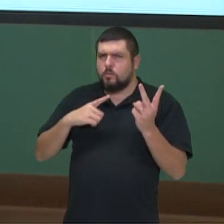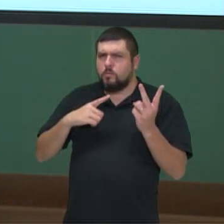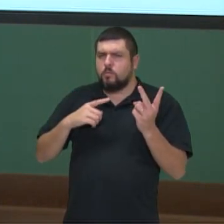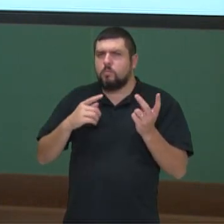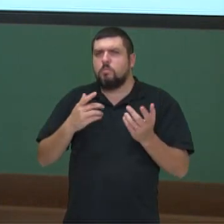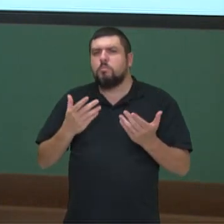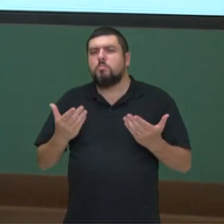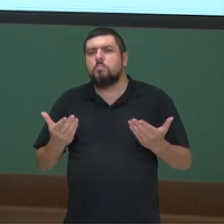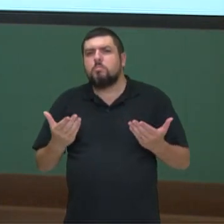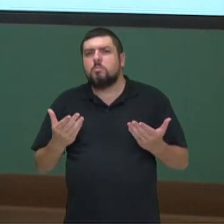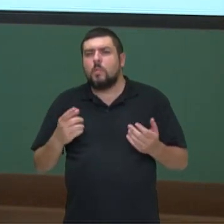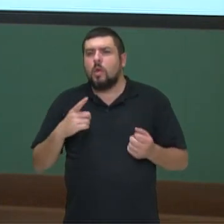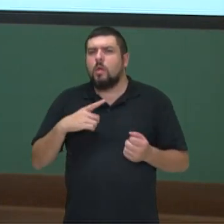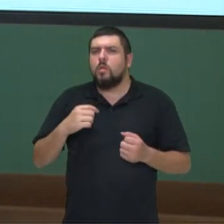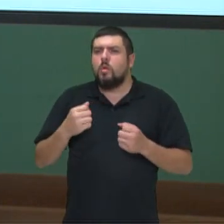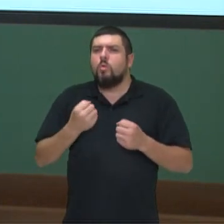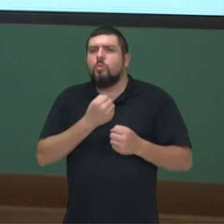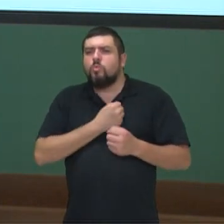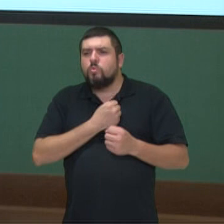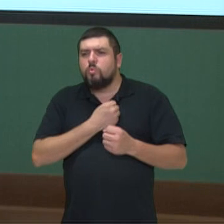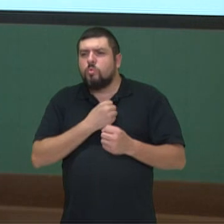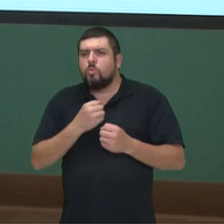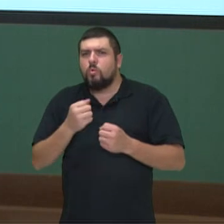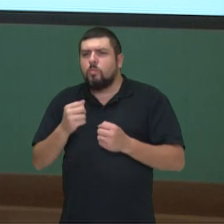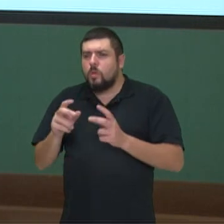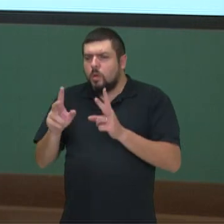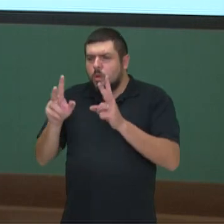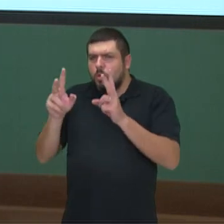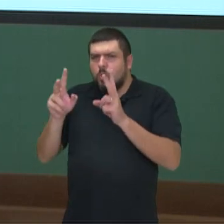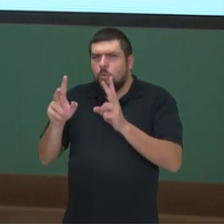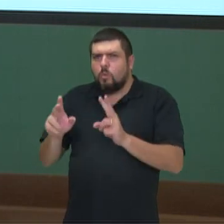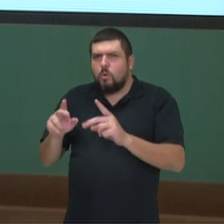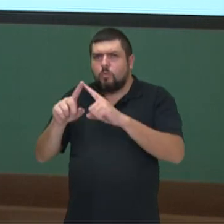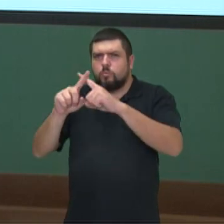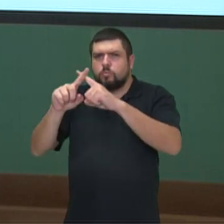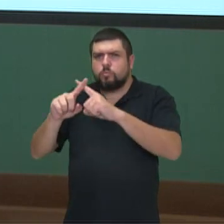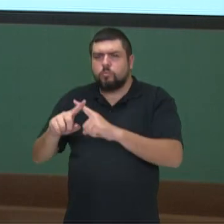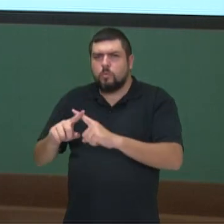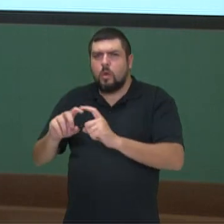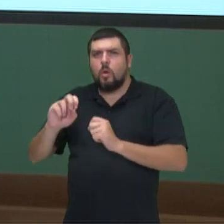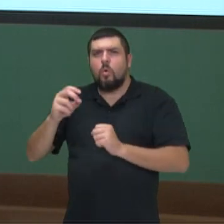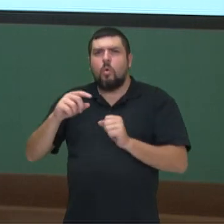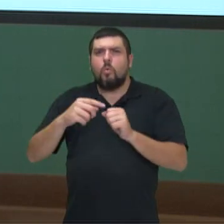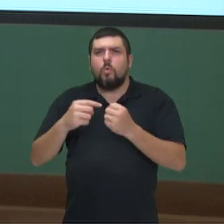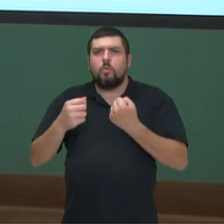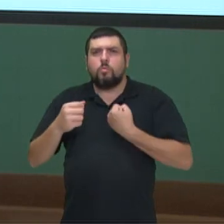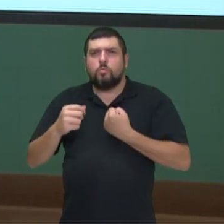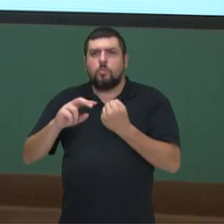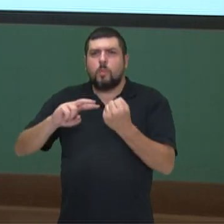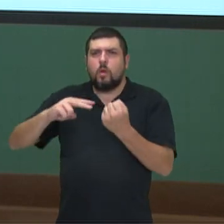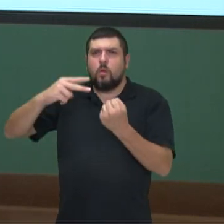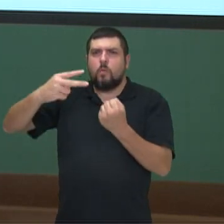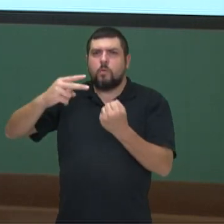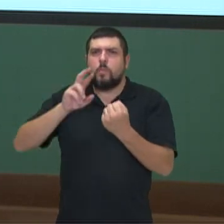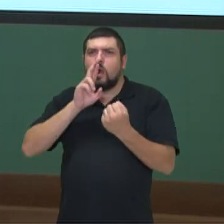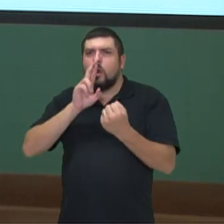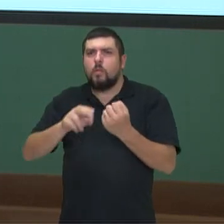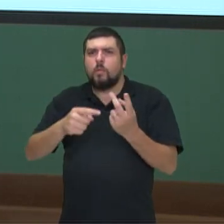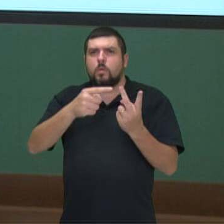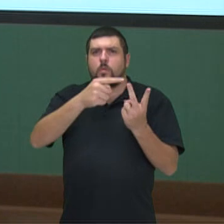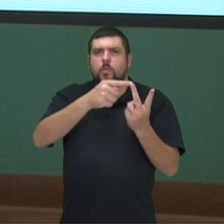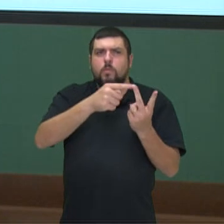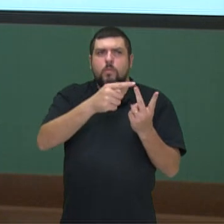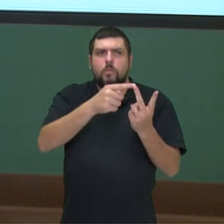número que multiplicado por ele mesmo ou elevado ao quadrado nos dê como resultado menos